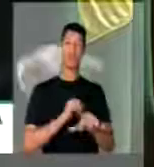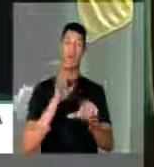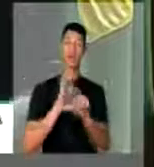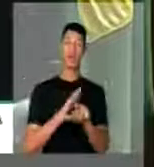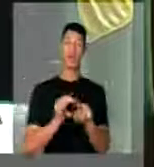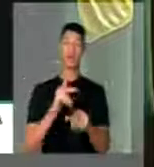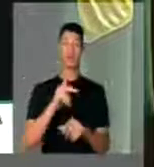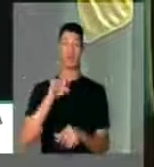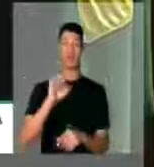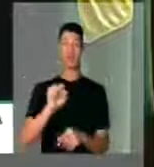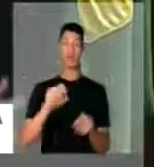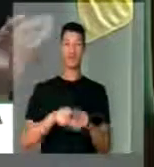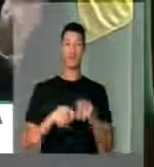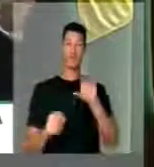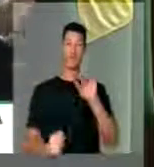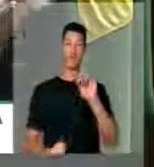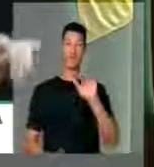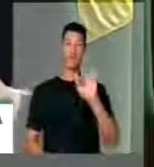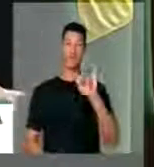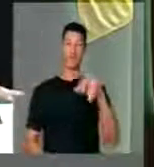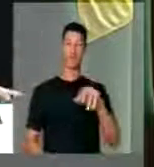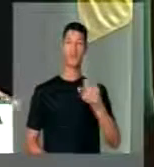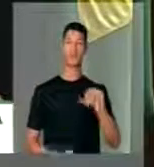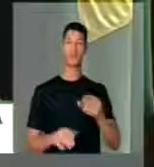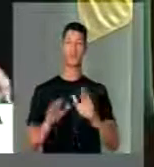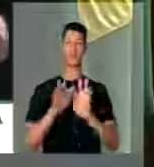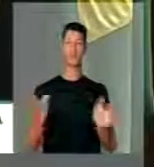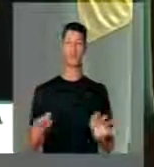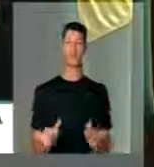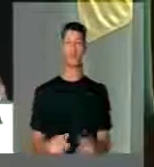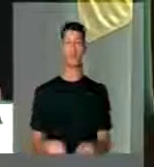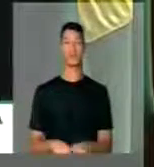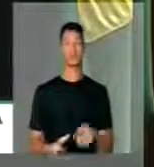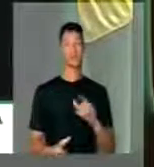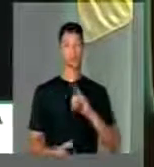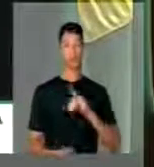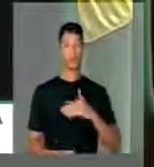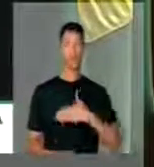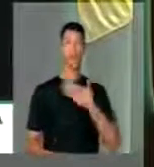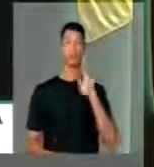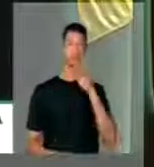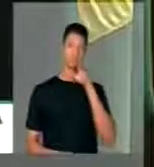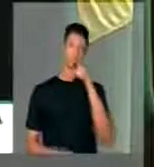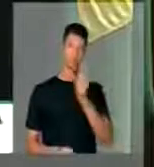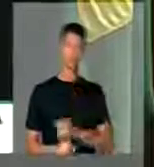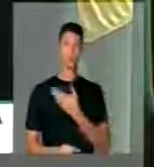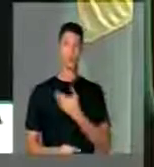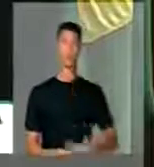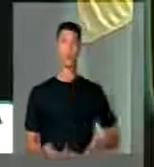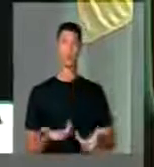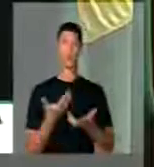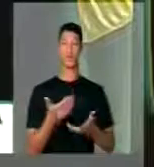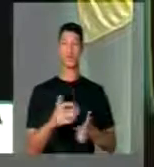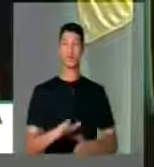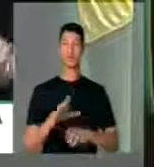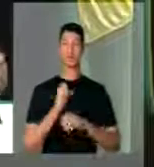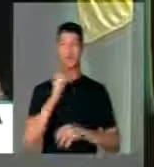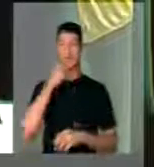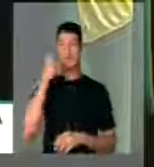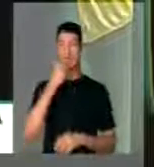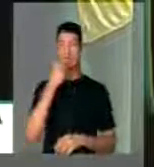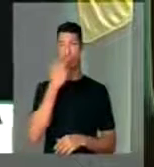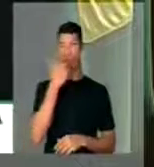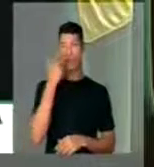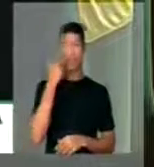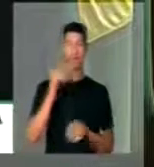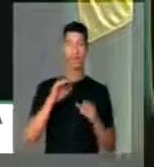legislação do PIS e do COFINS, com o discurso de que vai simplificar. Há uma suspeita muito forte que o governo quer, senador Paim, secar mais